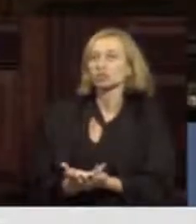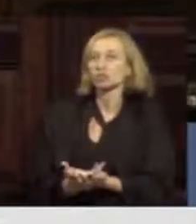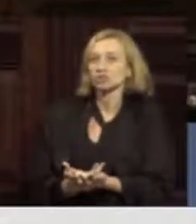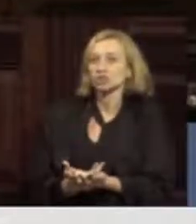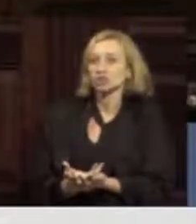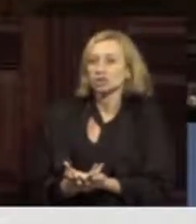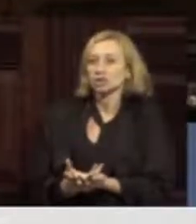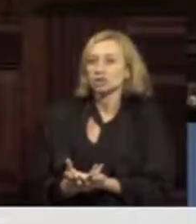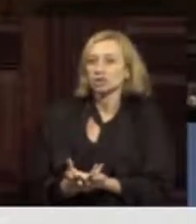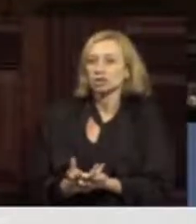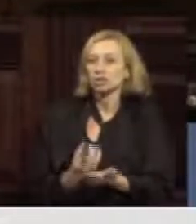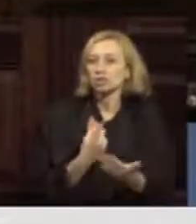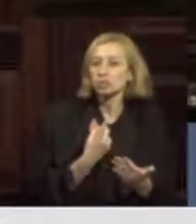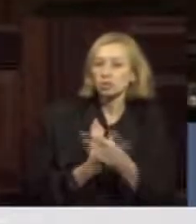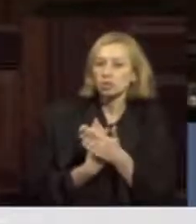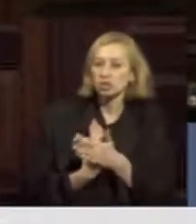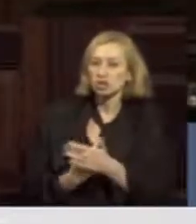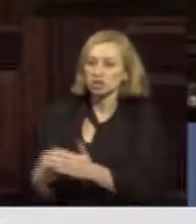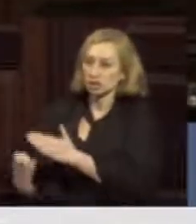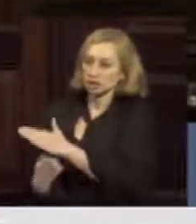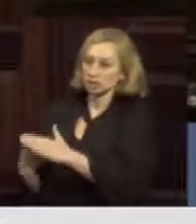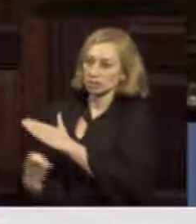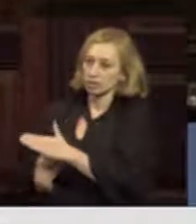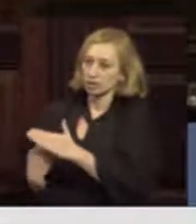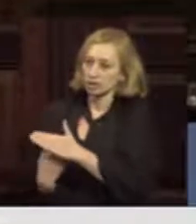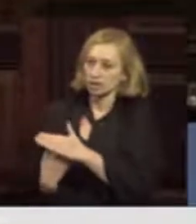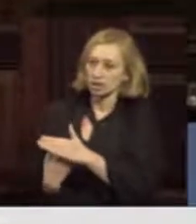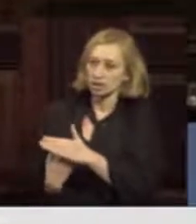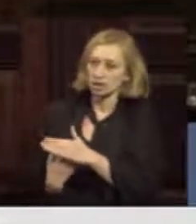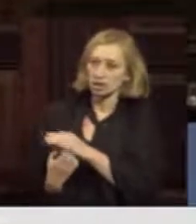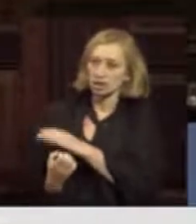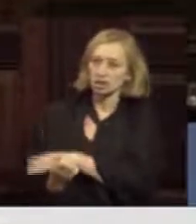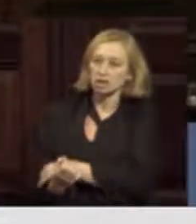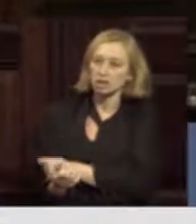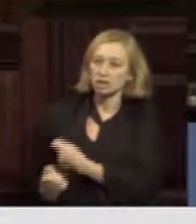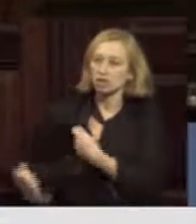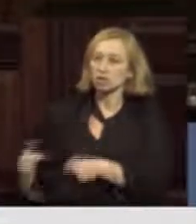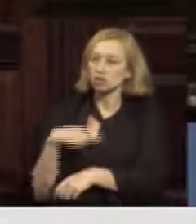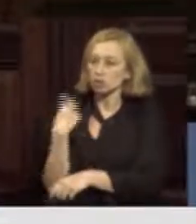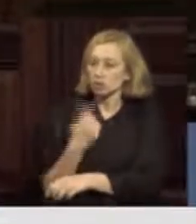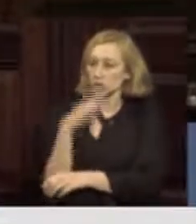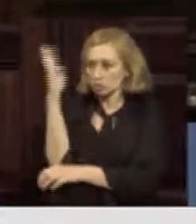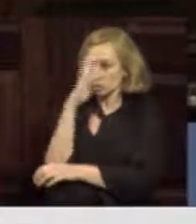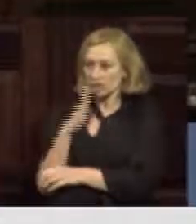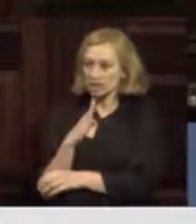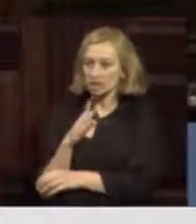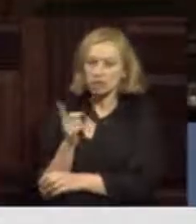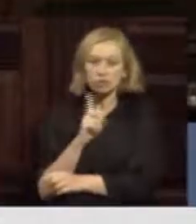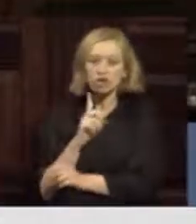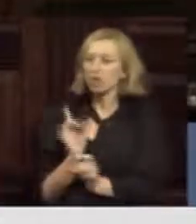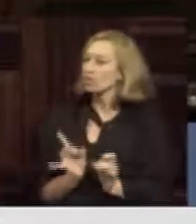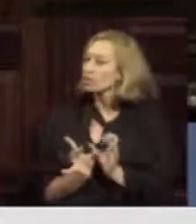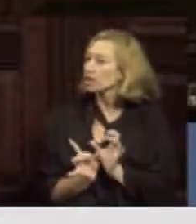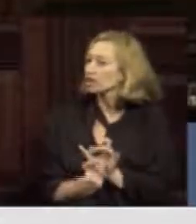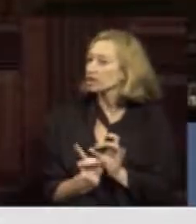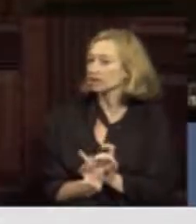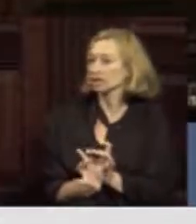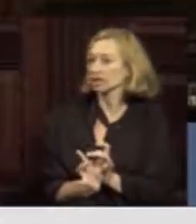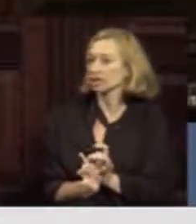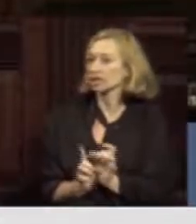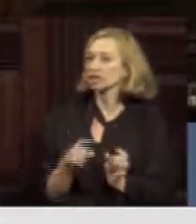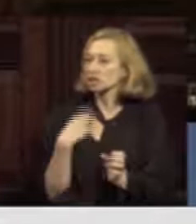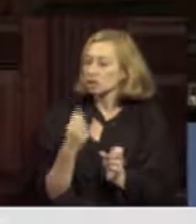sentido defender as instituições, que o sentido seja de que o nosso Brasil não está à venda e de que nós